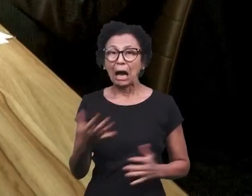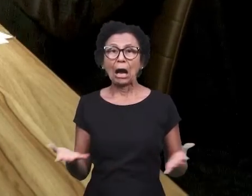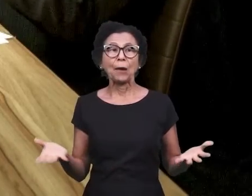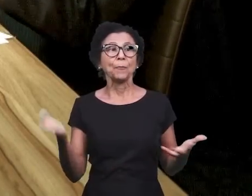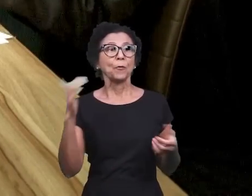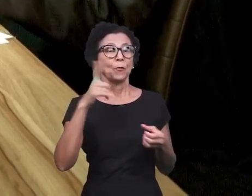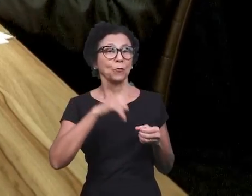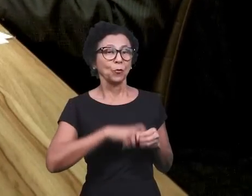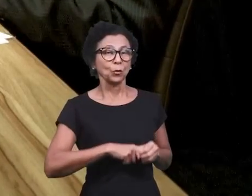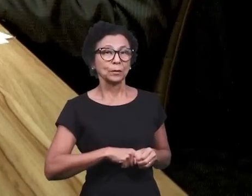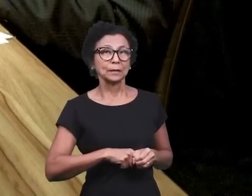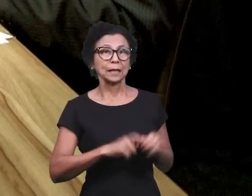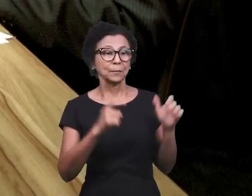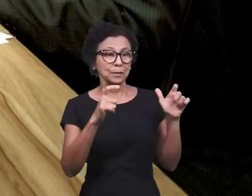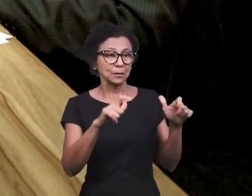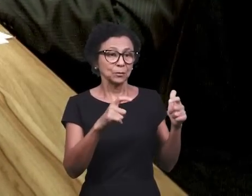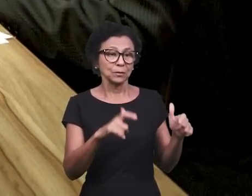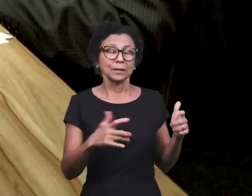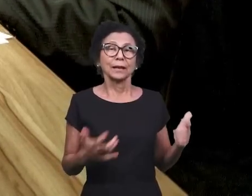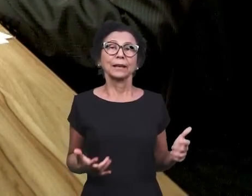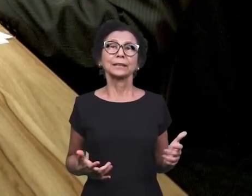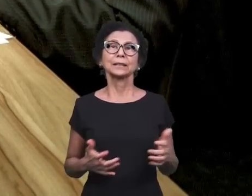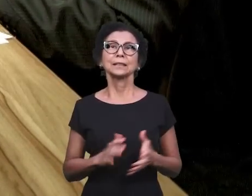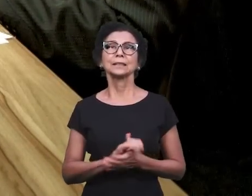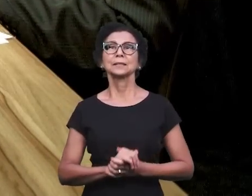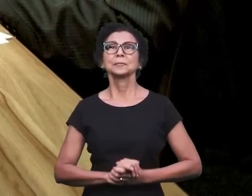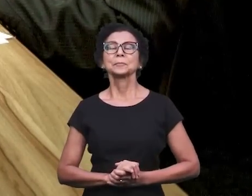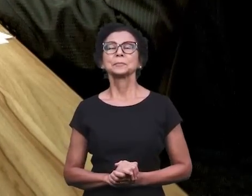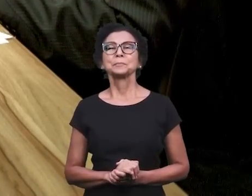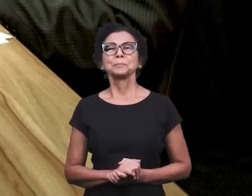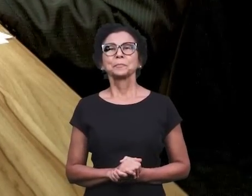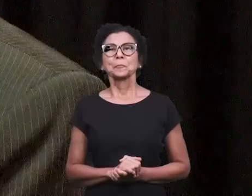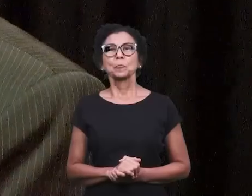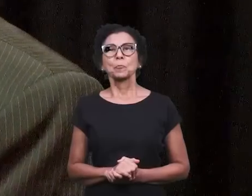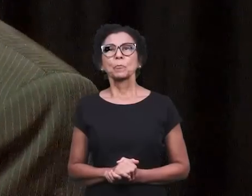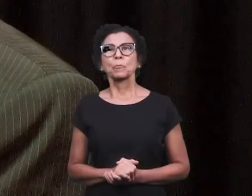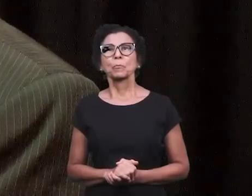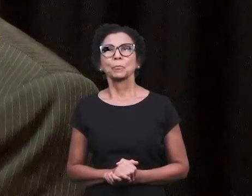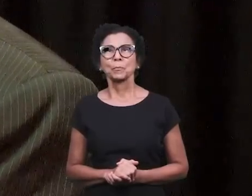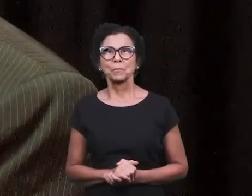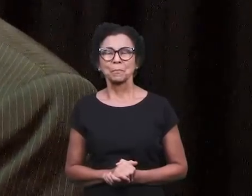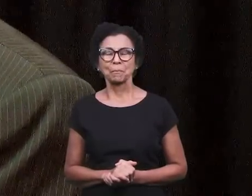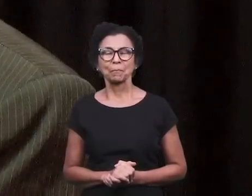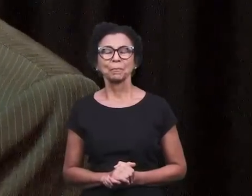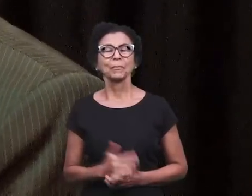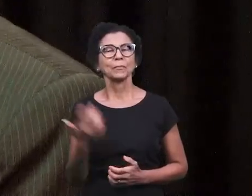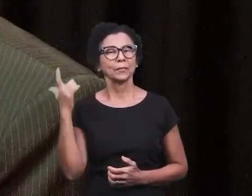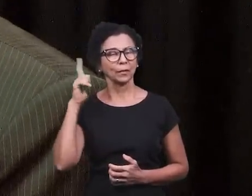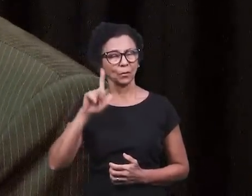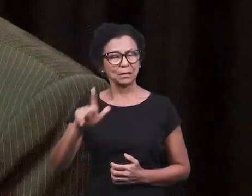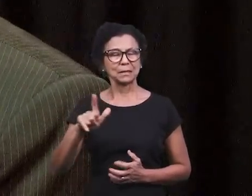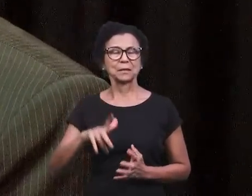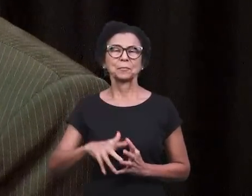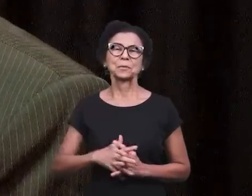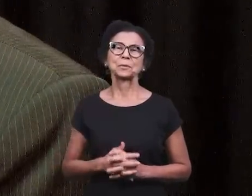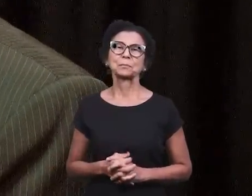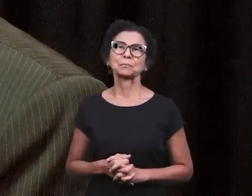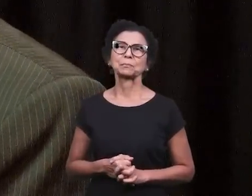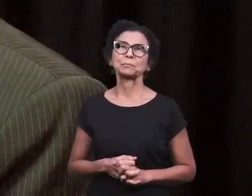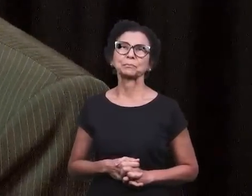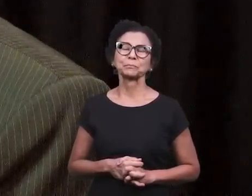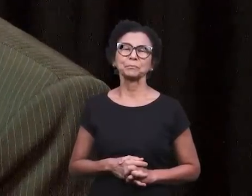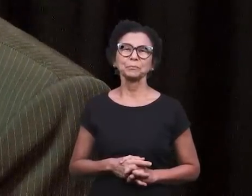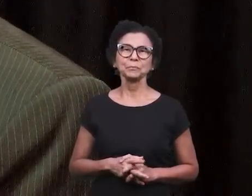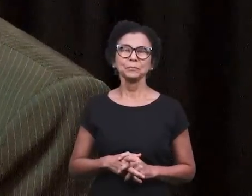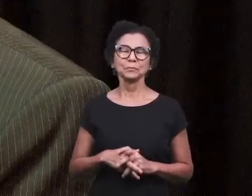Sobradinho, vamos entrar. De lá mesmo nós poderíamos ter entrado com o mandado de segurança. E voltamos, conseguimos